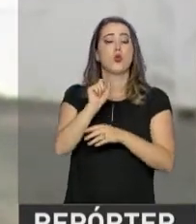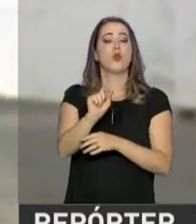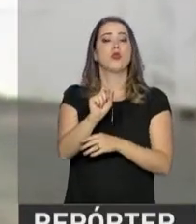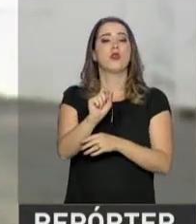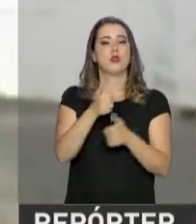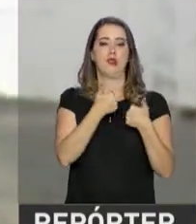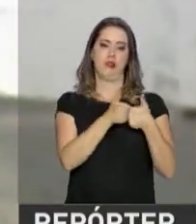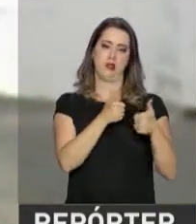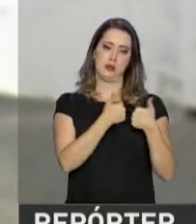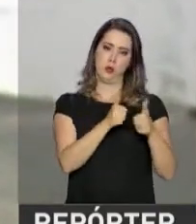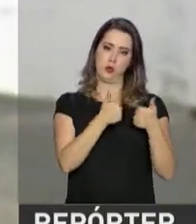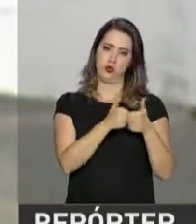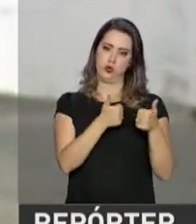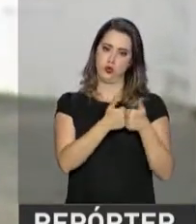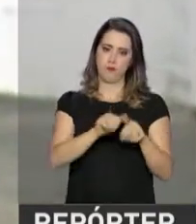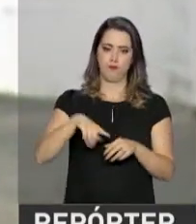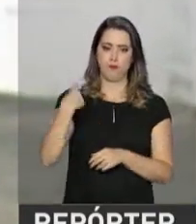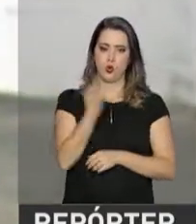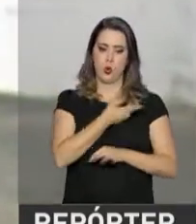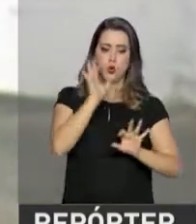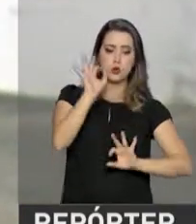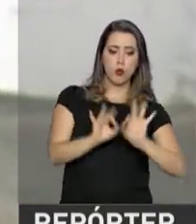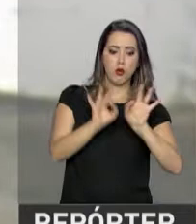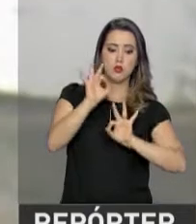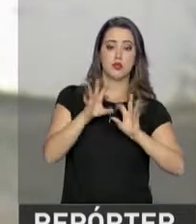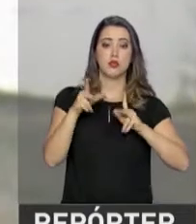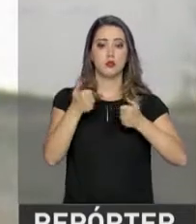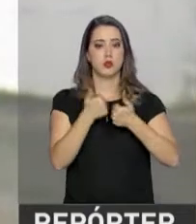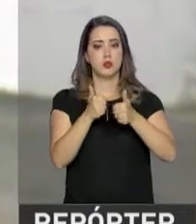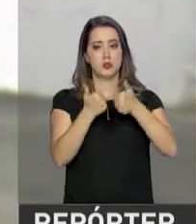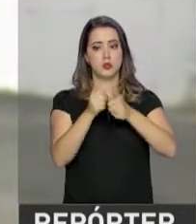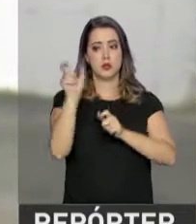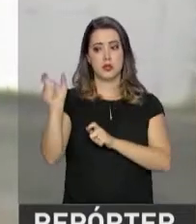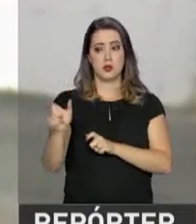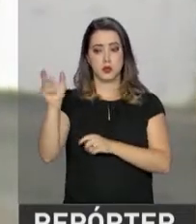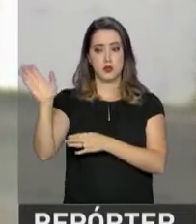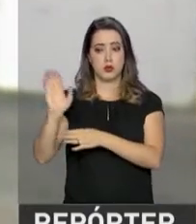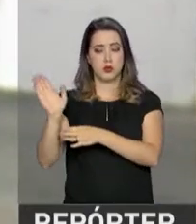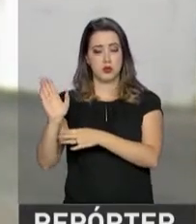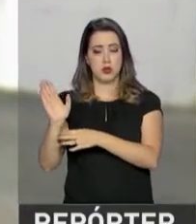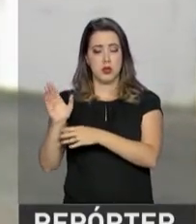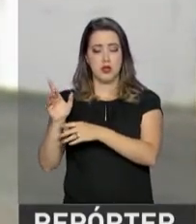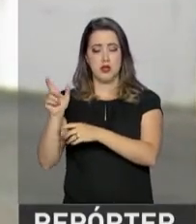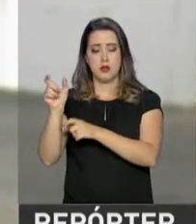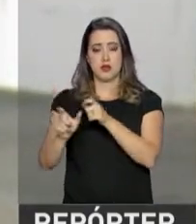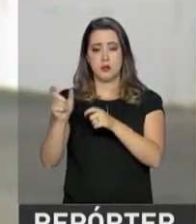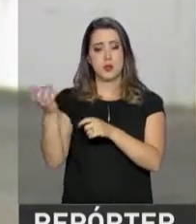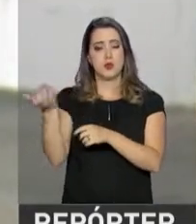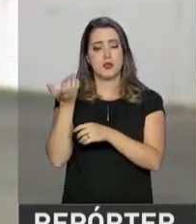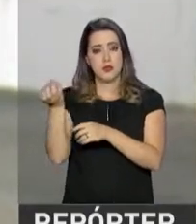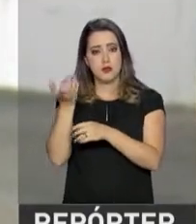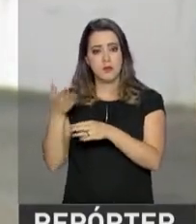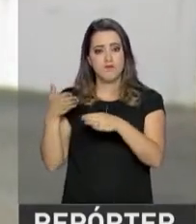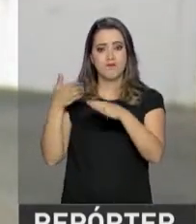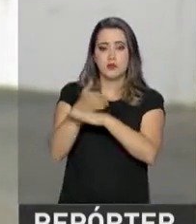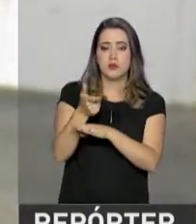em transporte. Então, nós organizamos o transporte das pessoas que são interiorizadas para outras